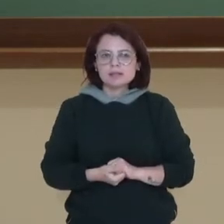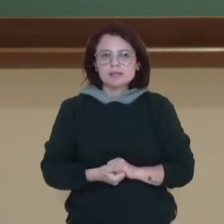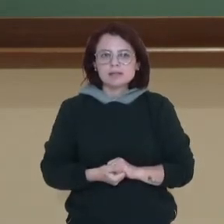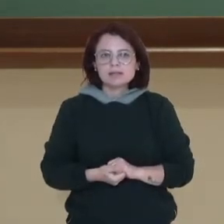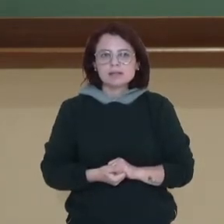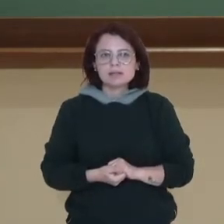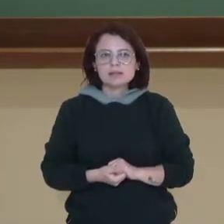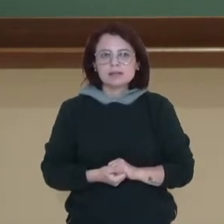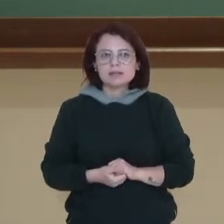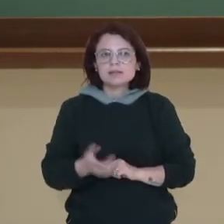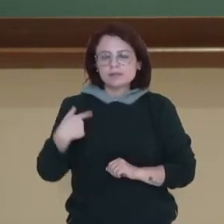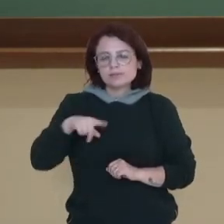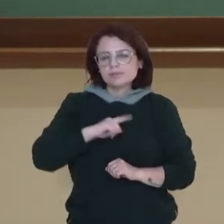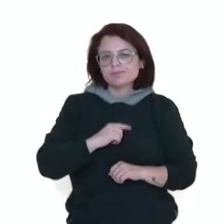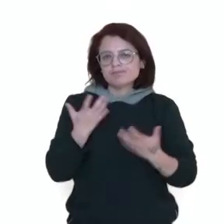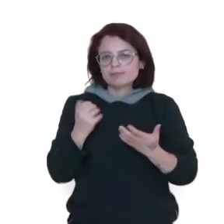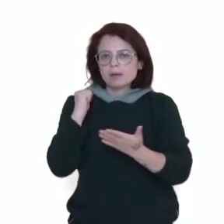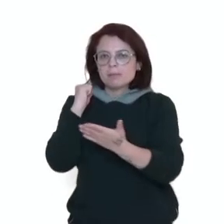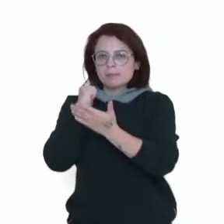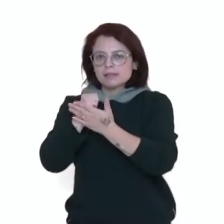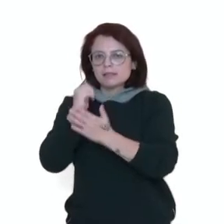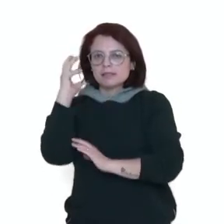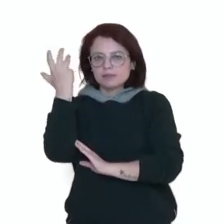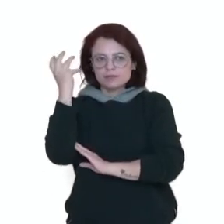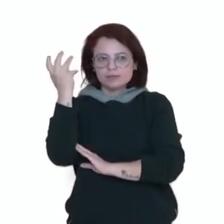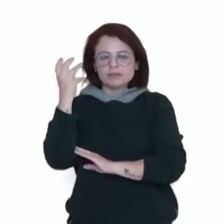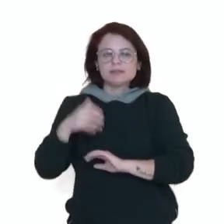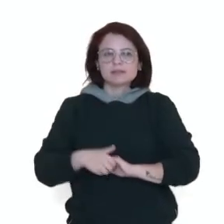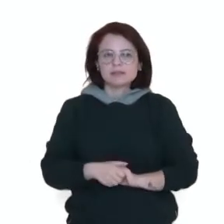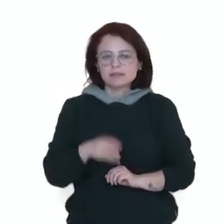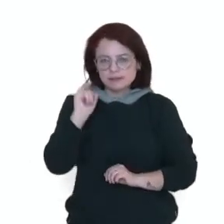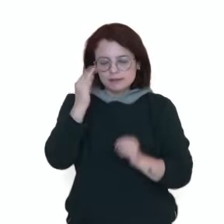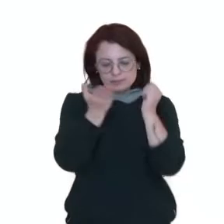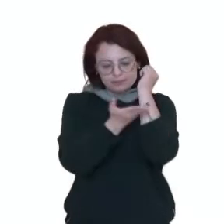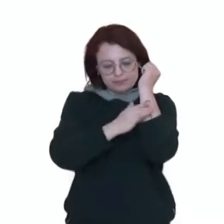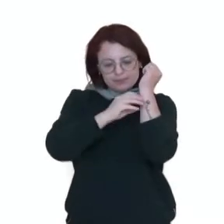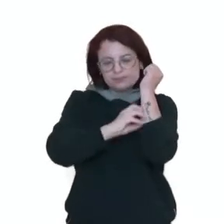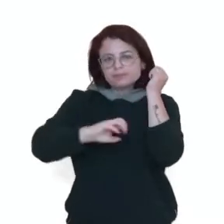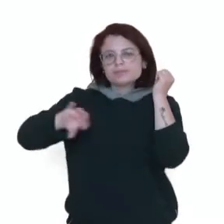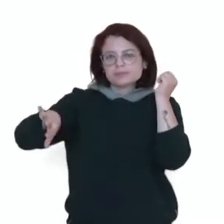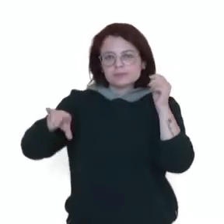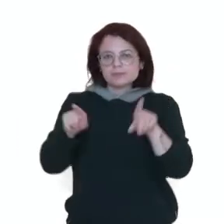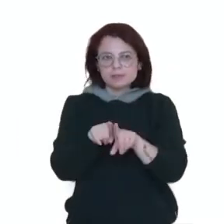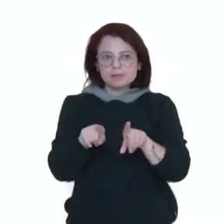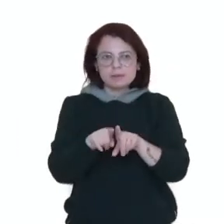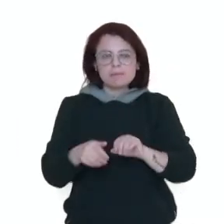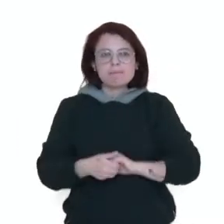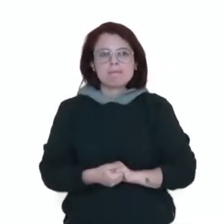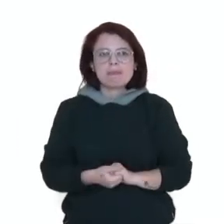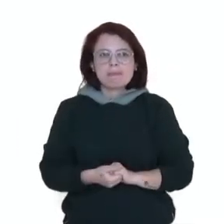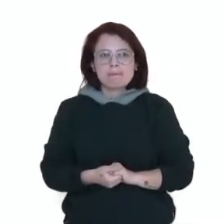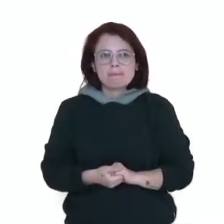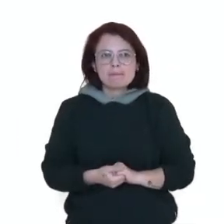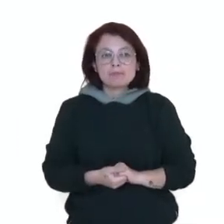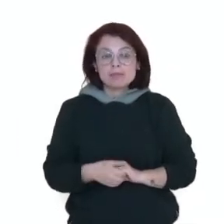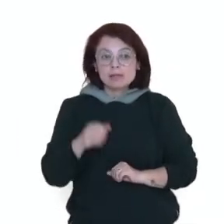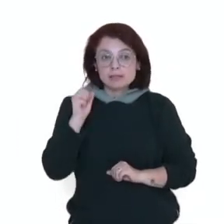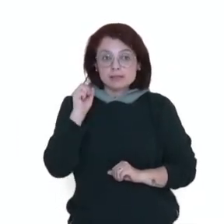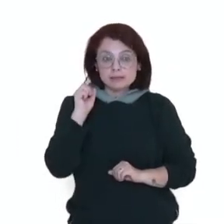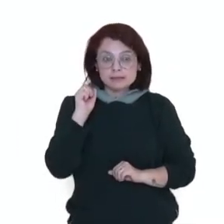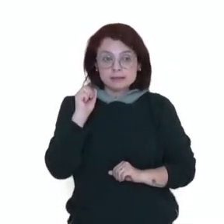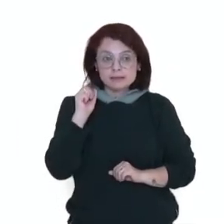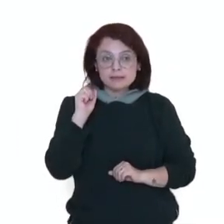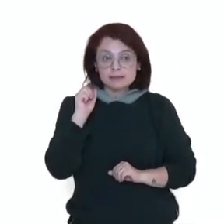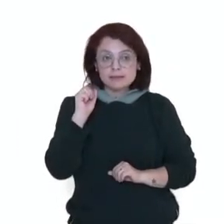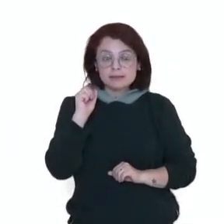Certo? Então, o entumecimento da região logo acima do anel vai evidenciar substâncias, né, que são transportadas pelo floema. Se o anelamento for